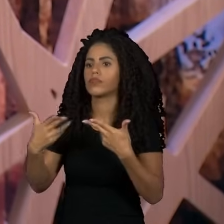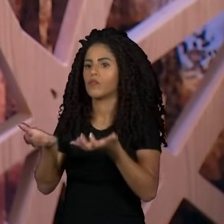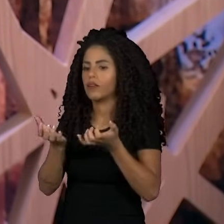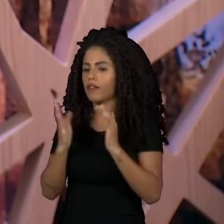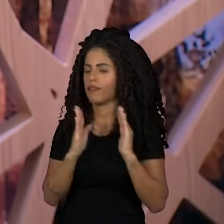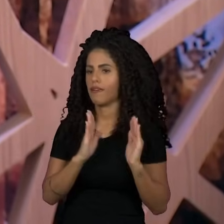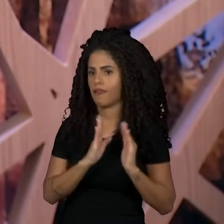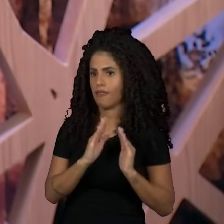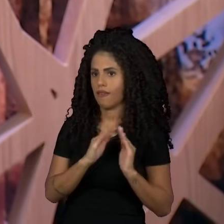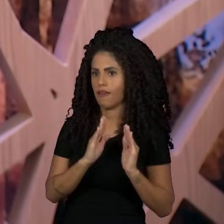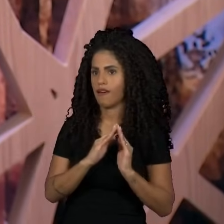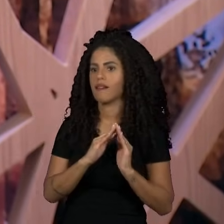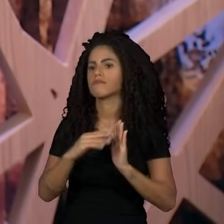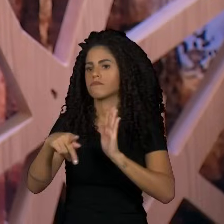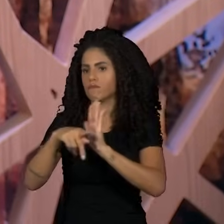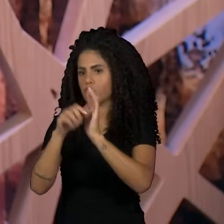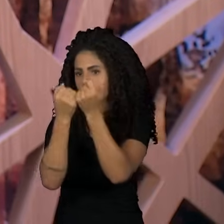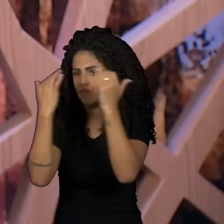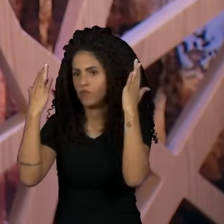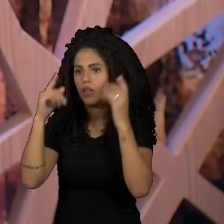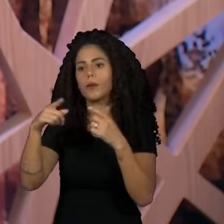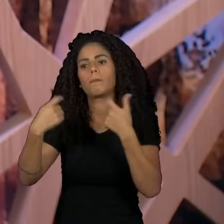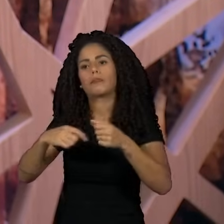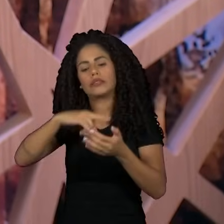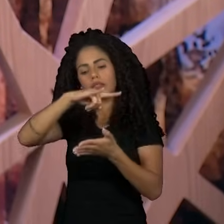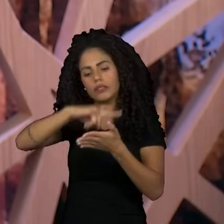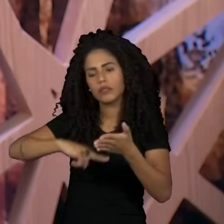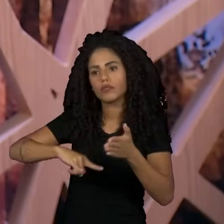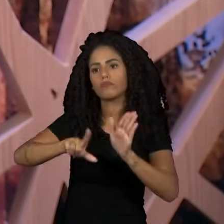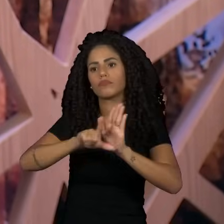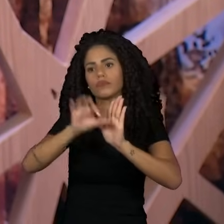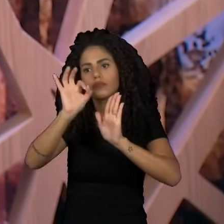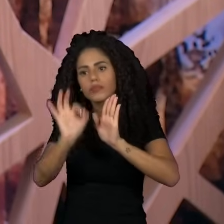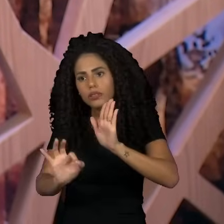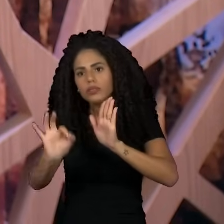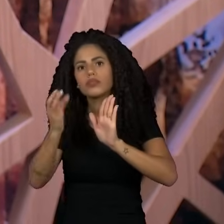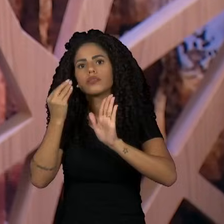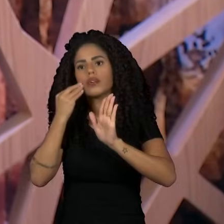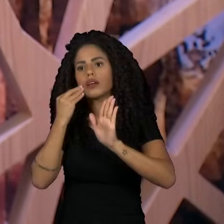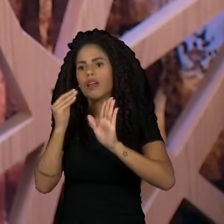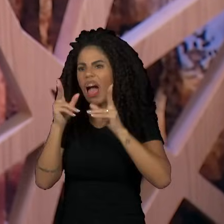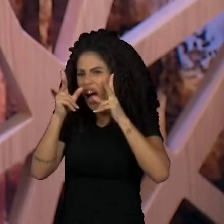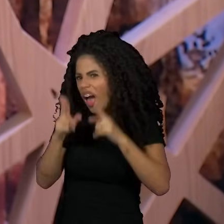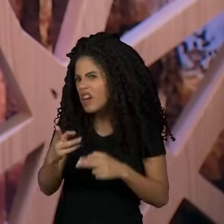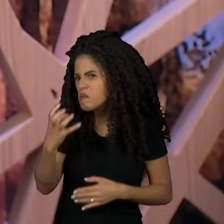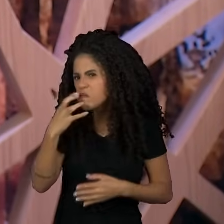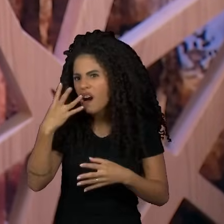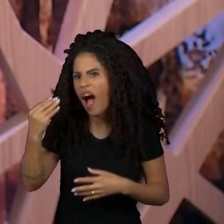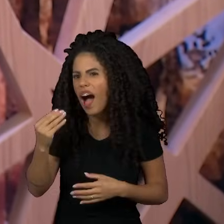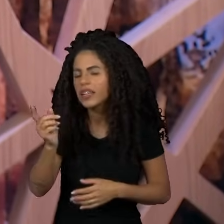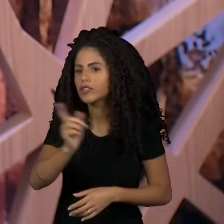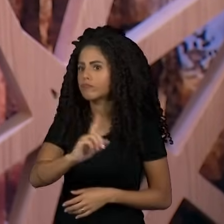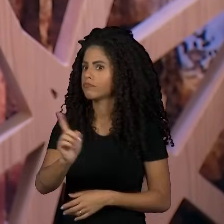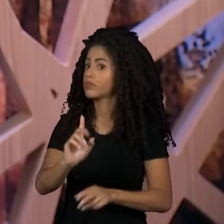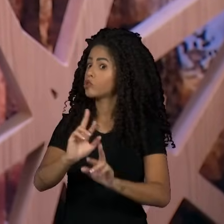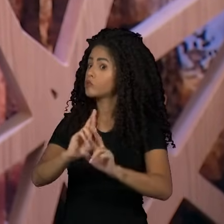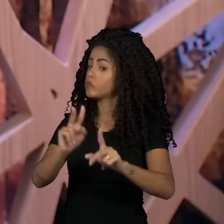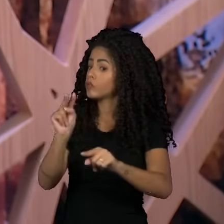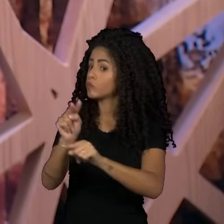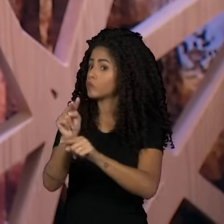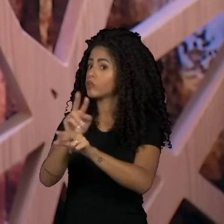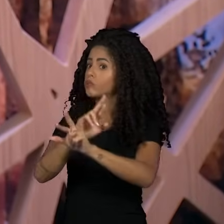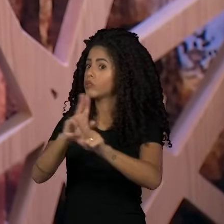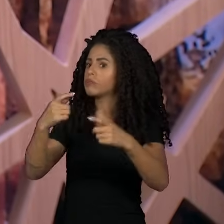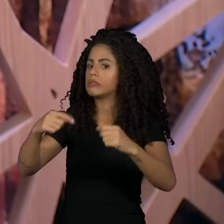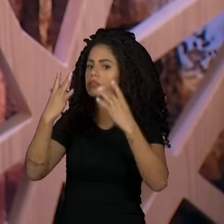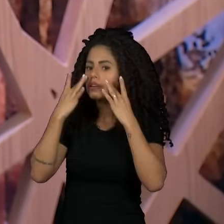caso, silvestre, que seja legalizado, é importante a pessoa ter ciência que não é um cão, um gato. Então, ela tem que procurar informação para saber as necessidades que esse animal